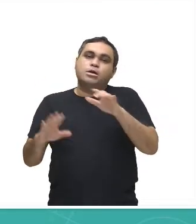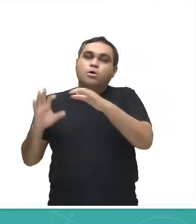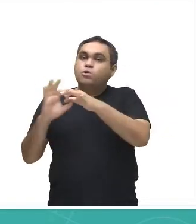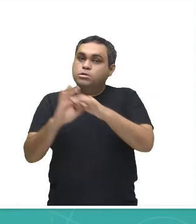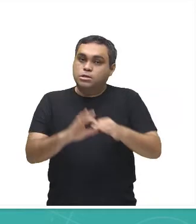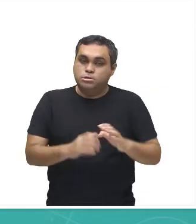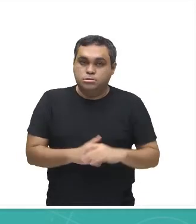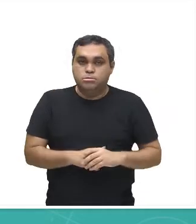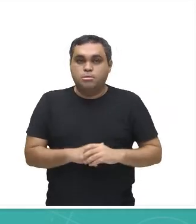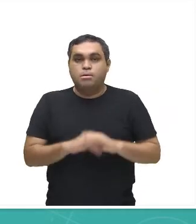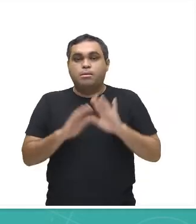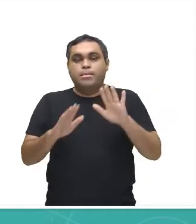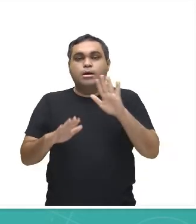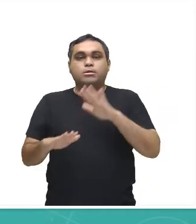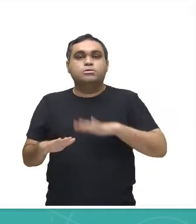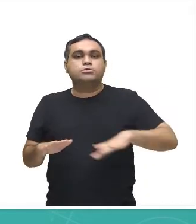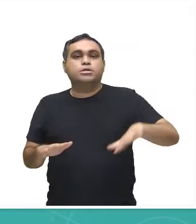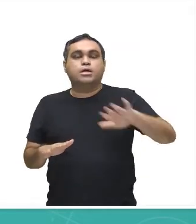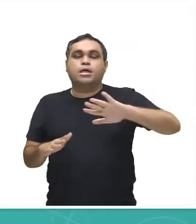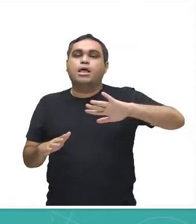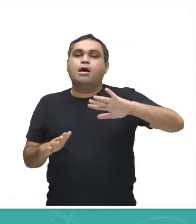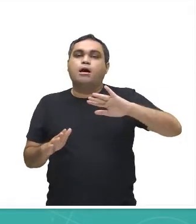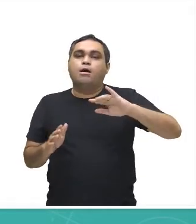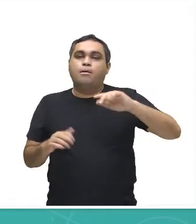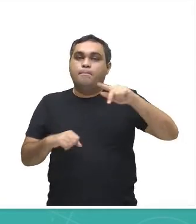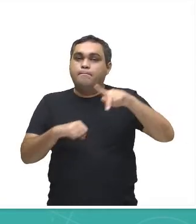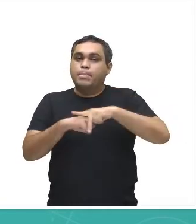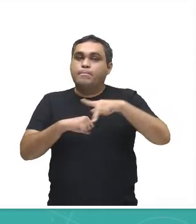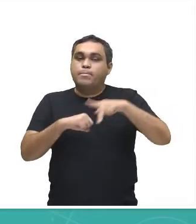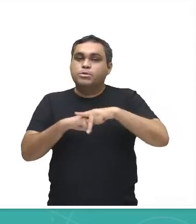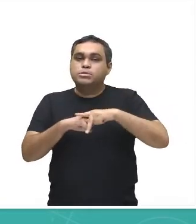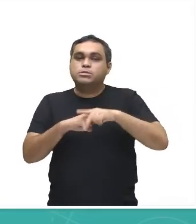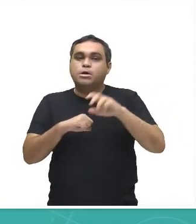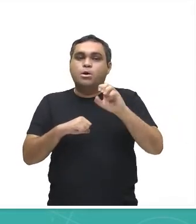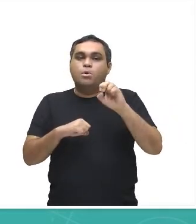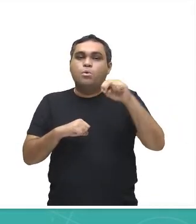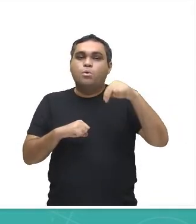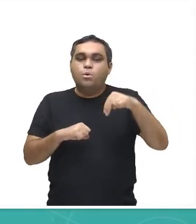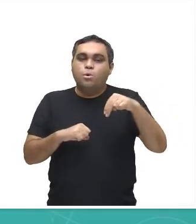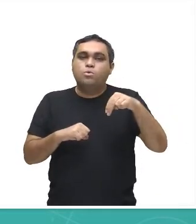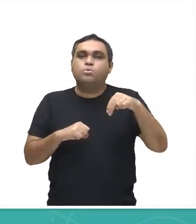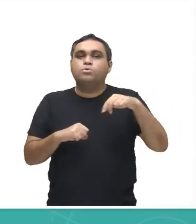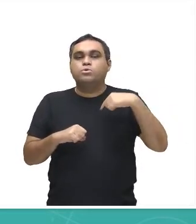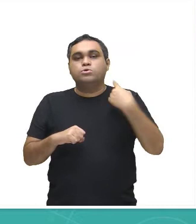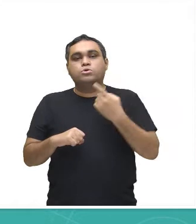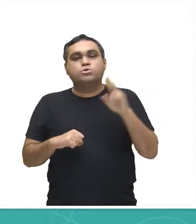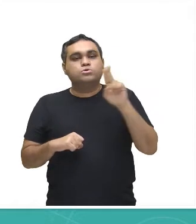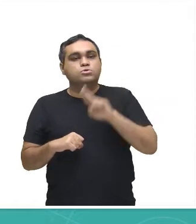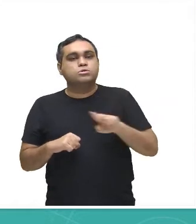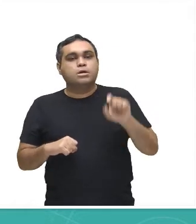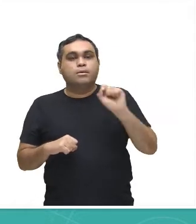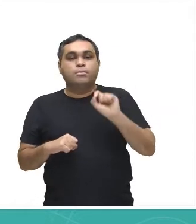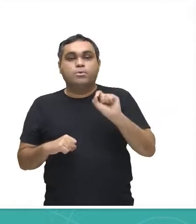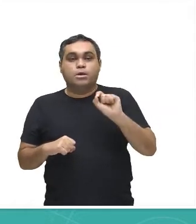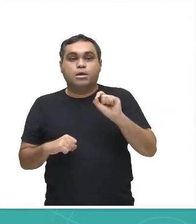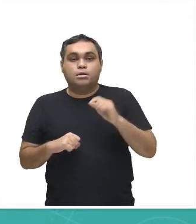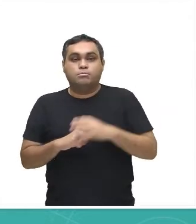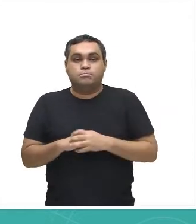geral, essa preposição, ela será utilizada para flat